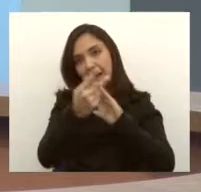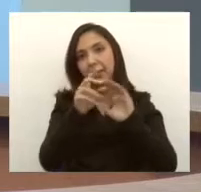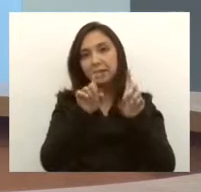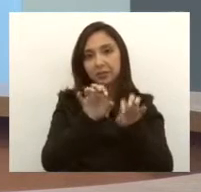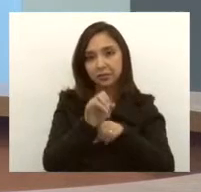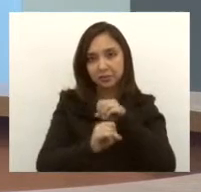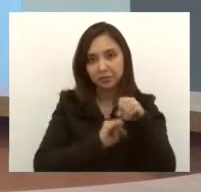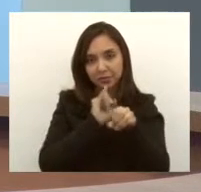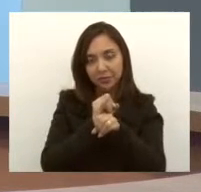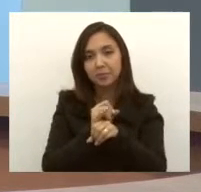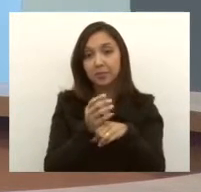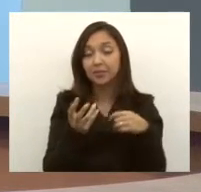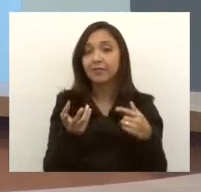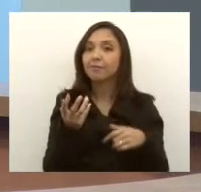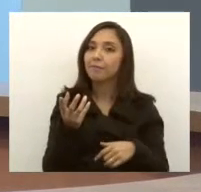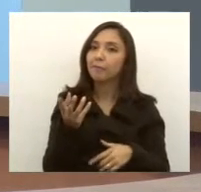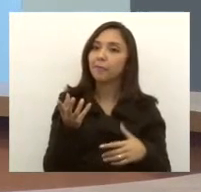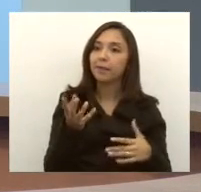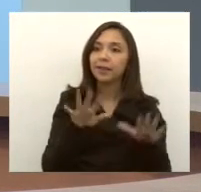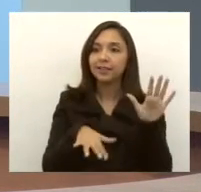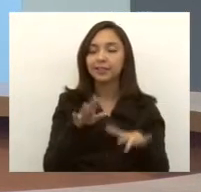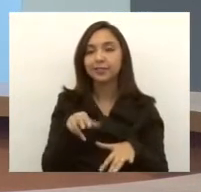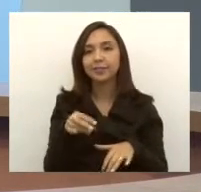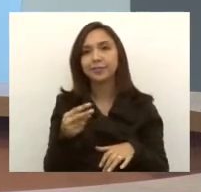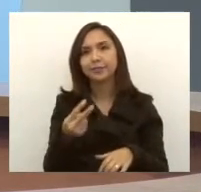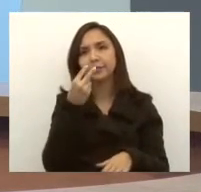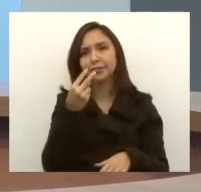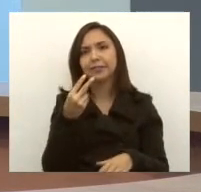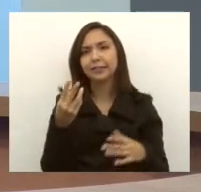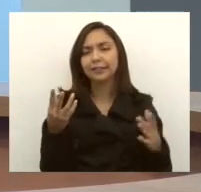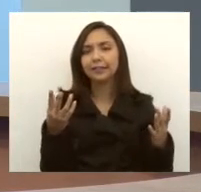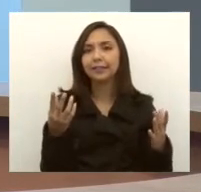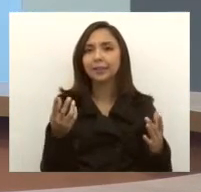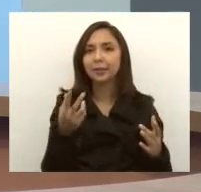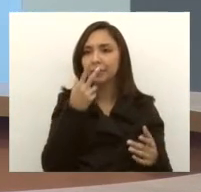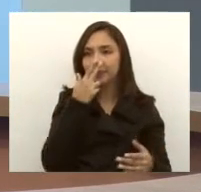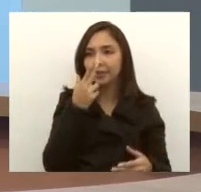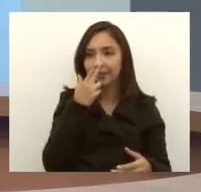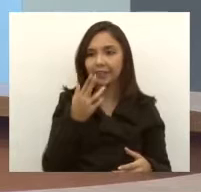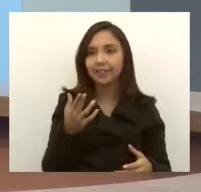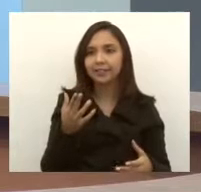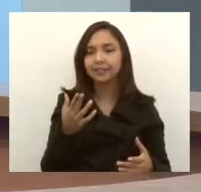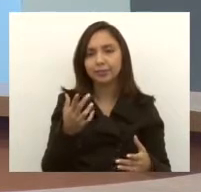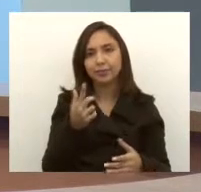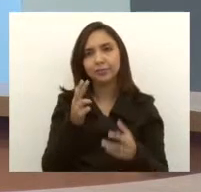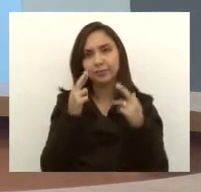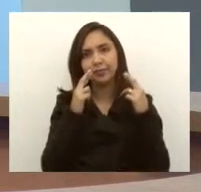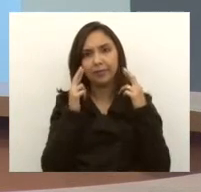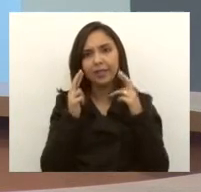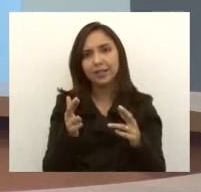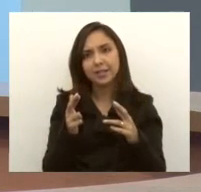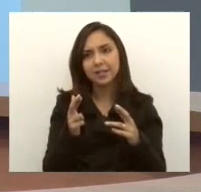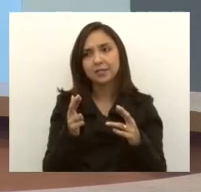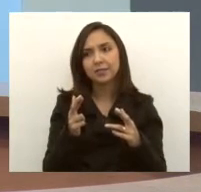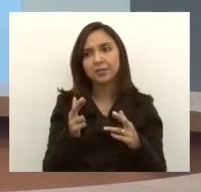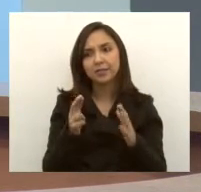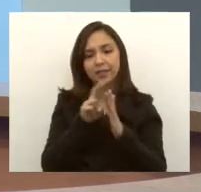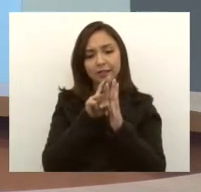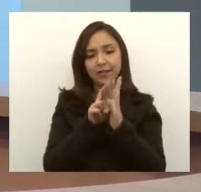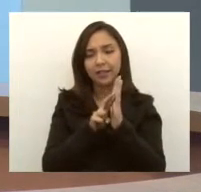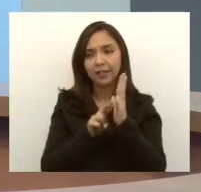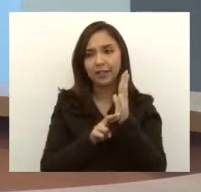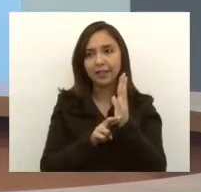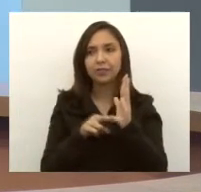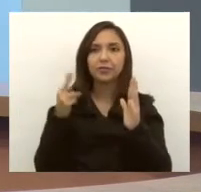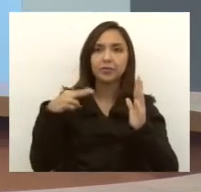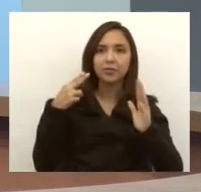computador e tal, deve estar realmente impressionado com a magnitude, com todo o respeito, do requerimento feito